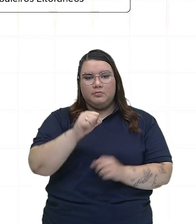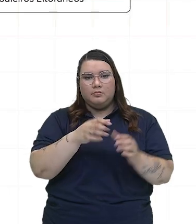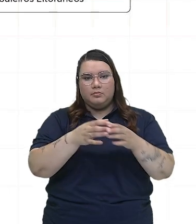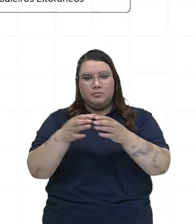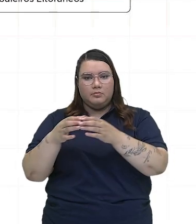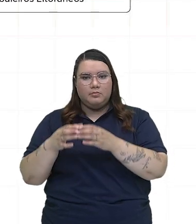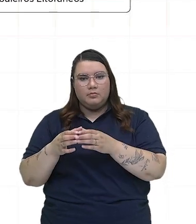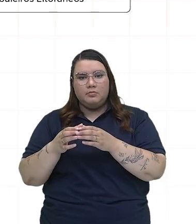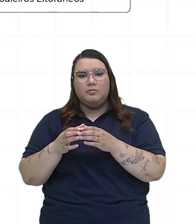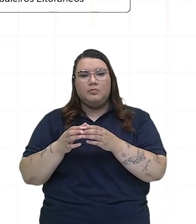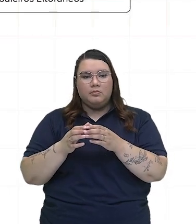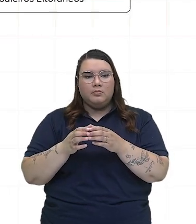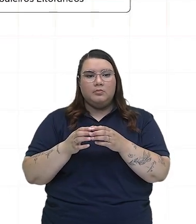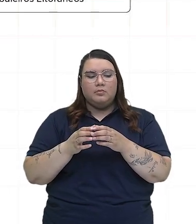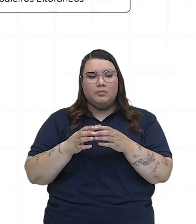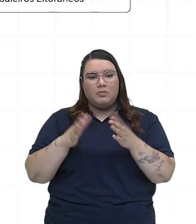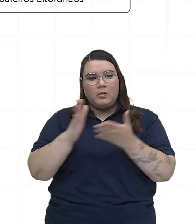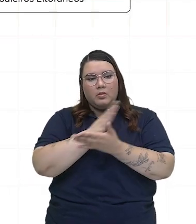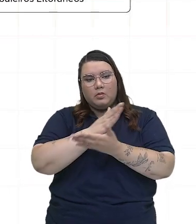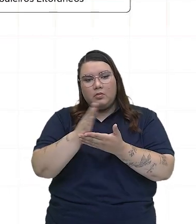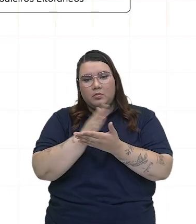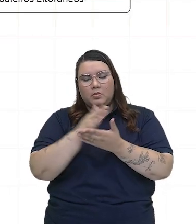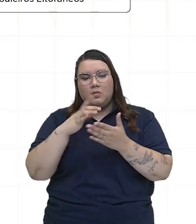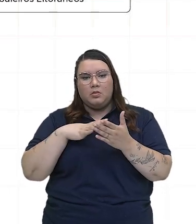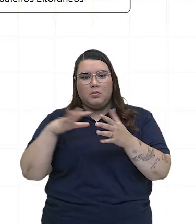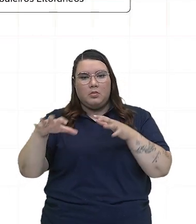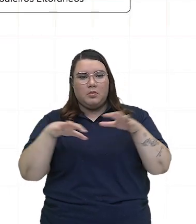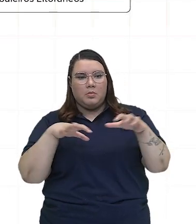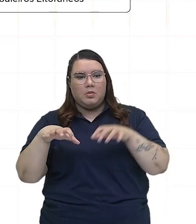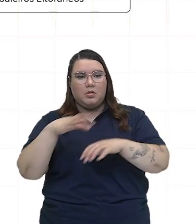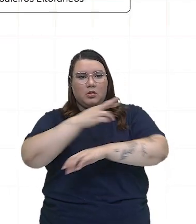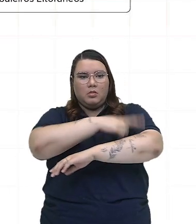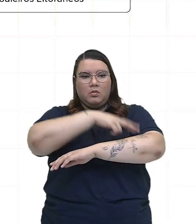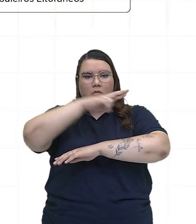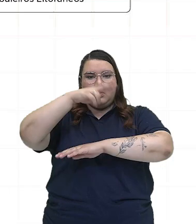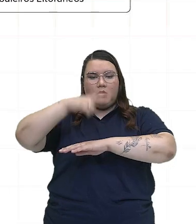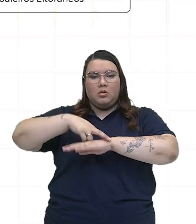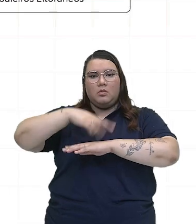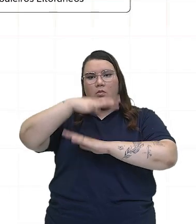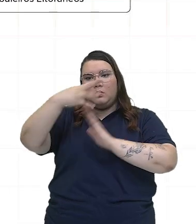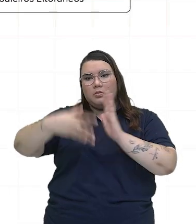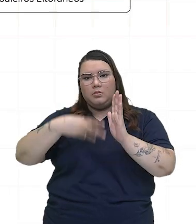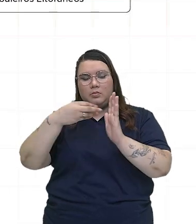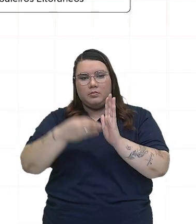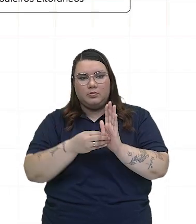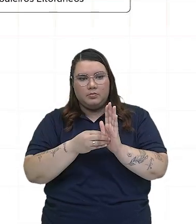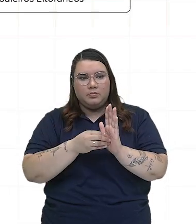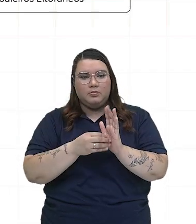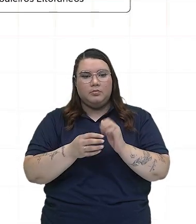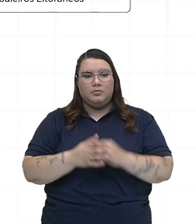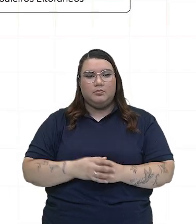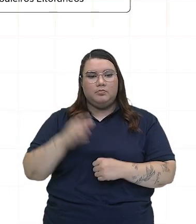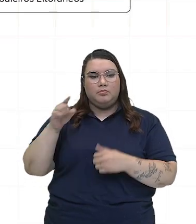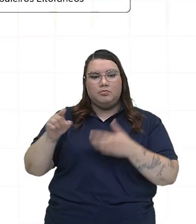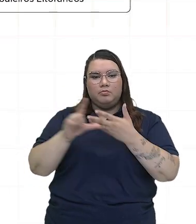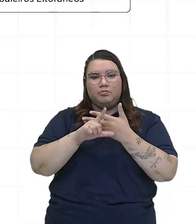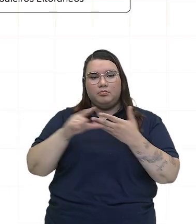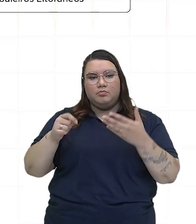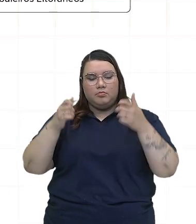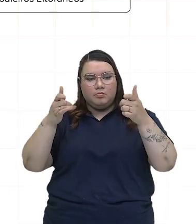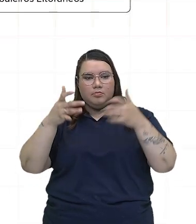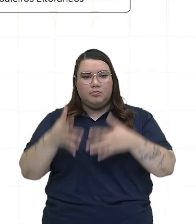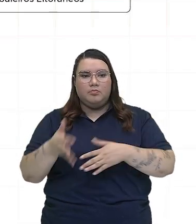subunidades. Dessas 28 subunidades, algumas fazem parte do relevo amazônico. Aziz Absaber, ele